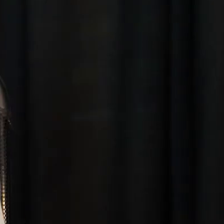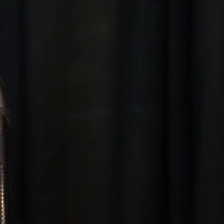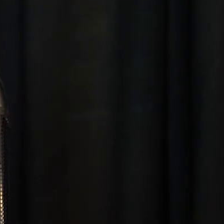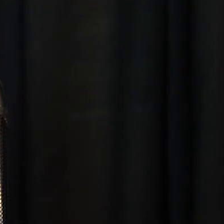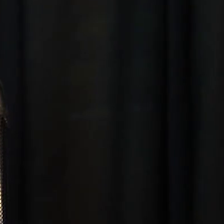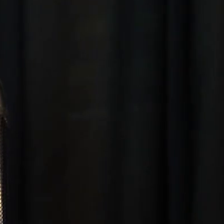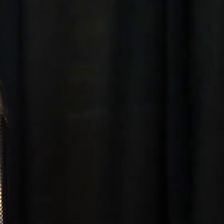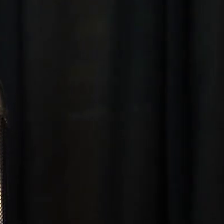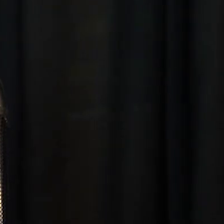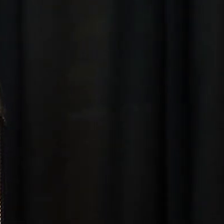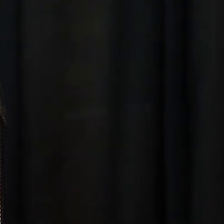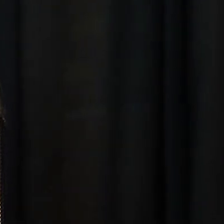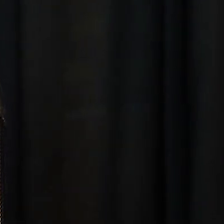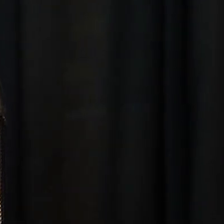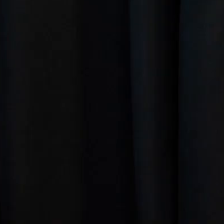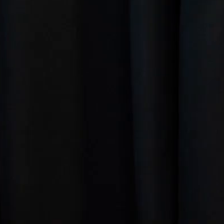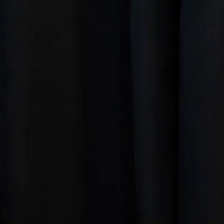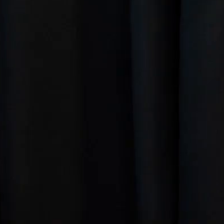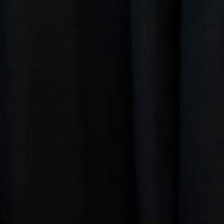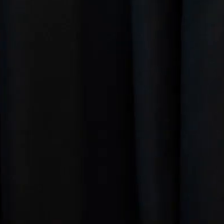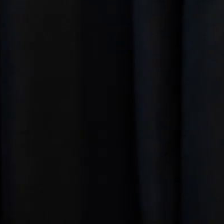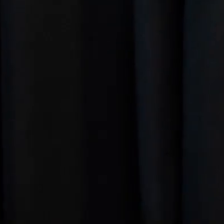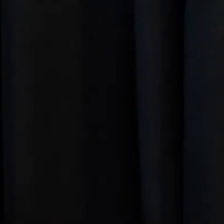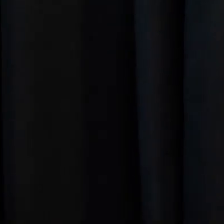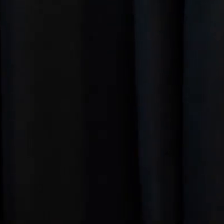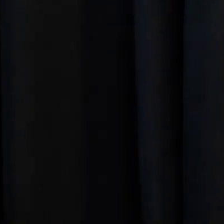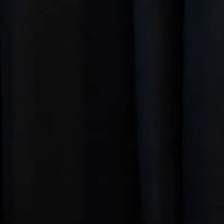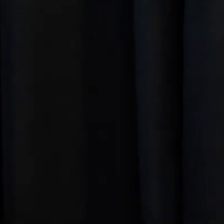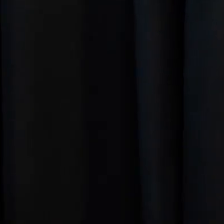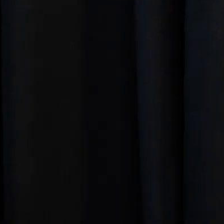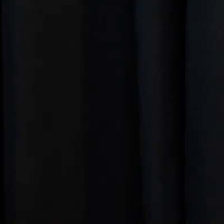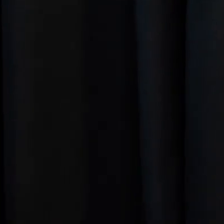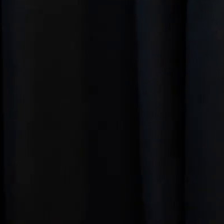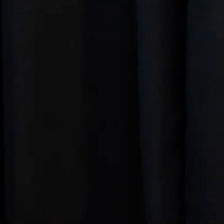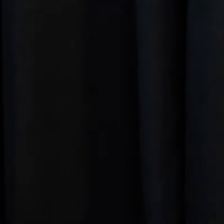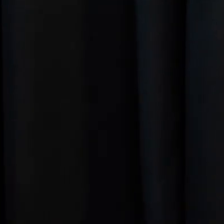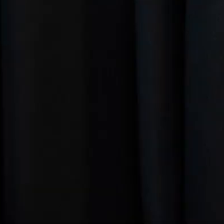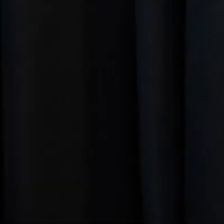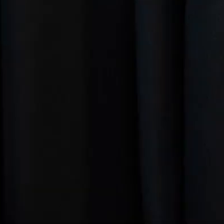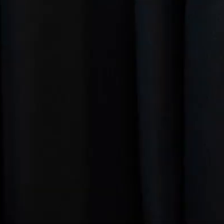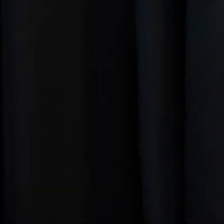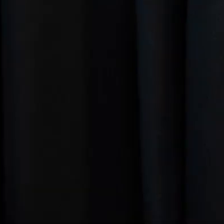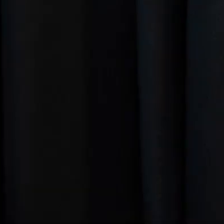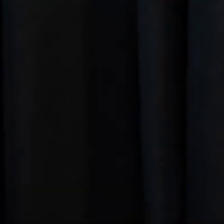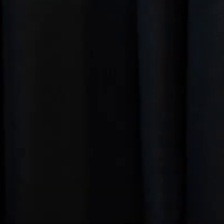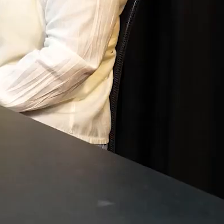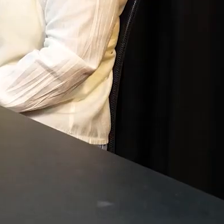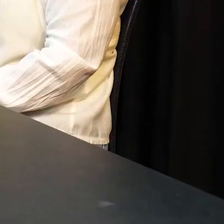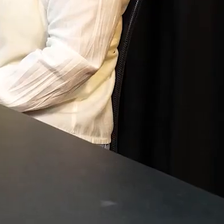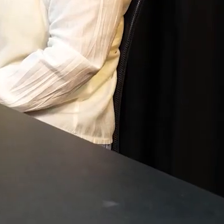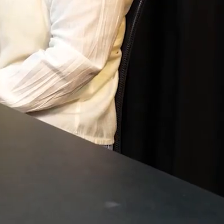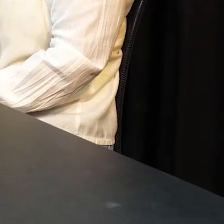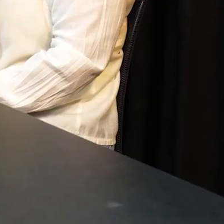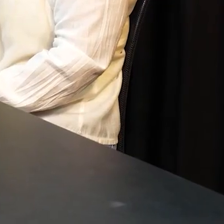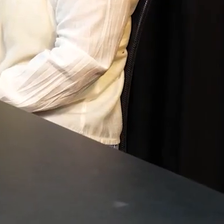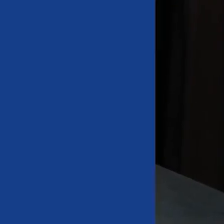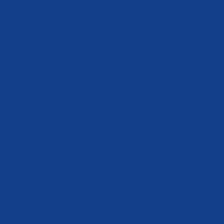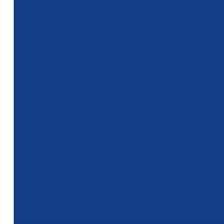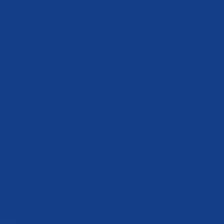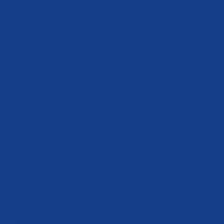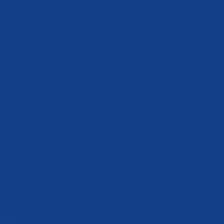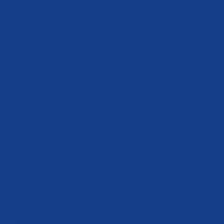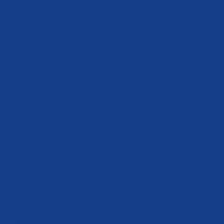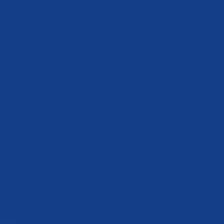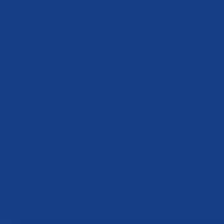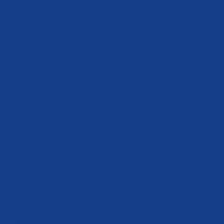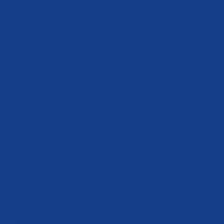Convidamos você para prosear com a gente. Para ouvir e contar histórias, para rir e se emocionar. Bora prosear!